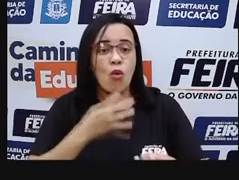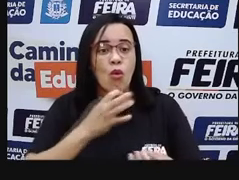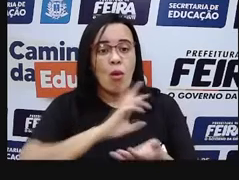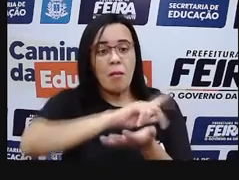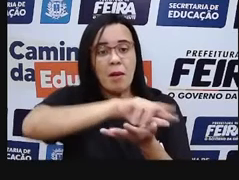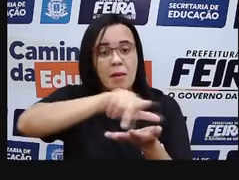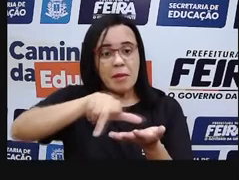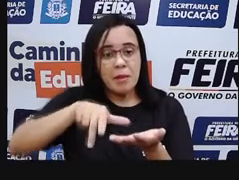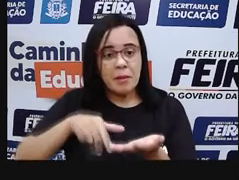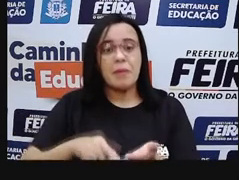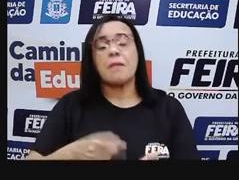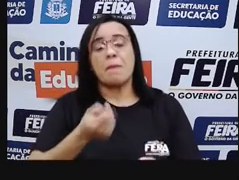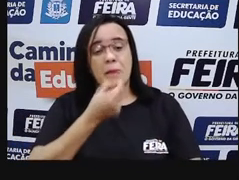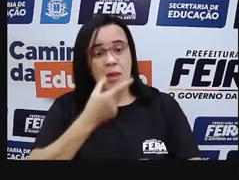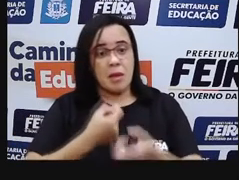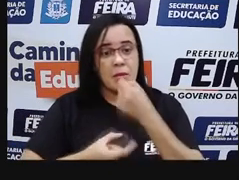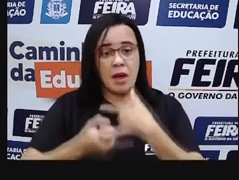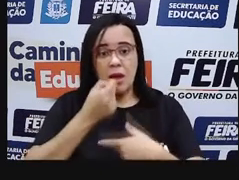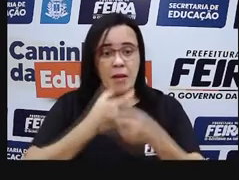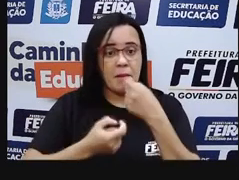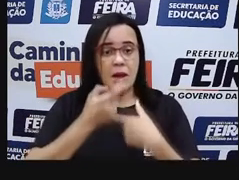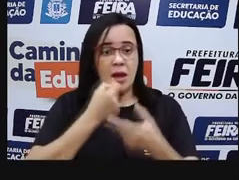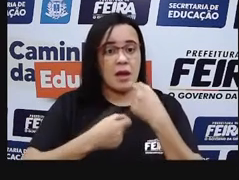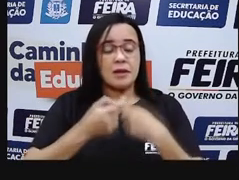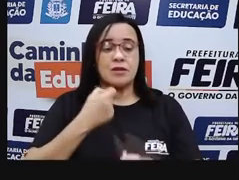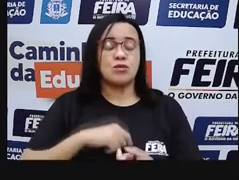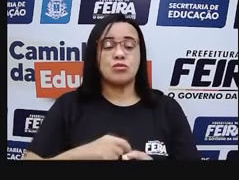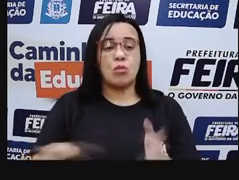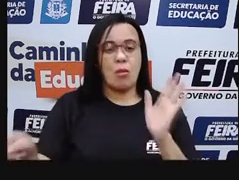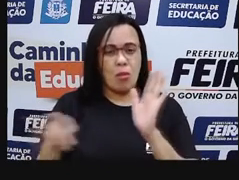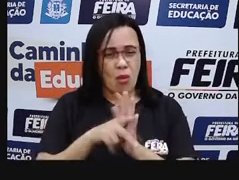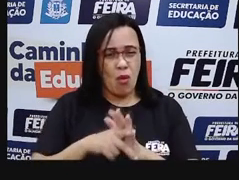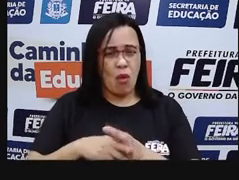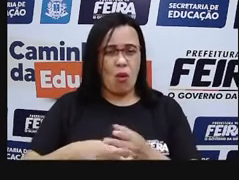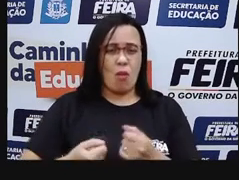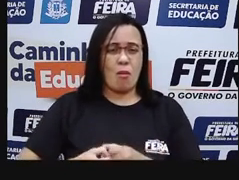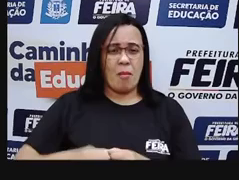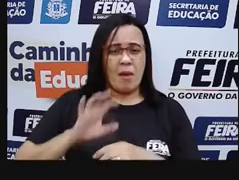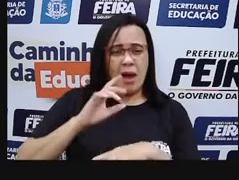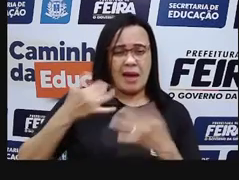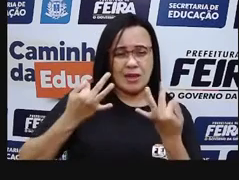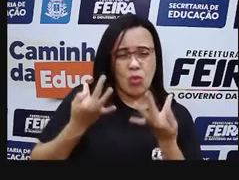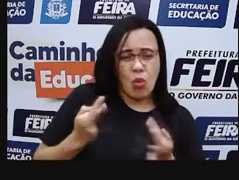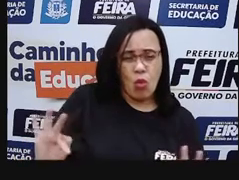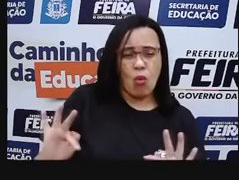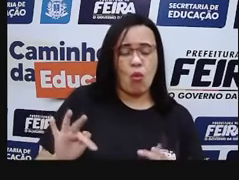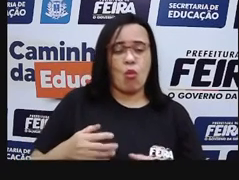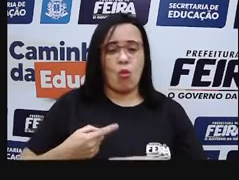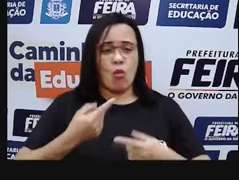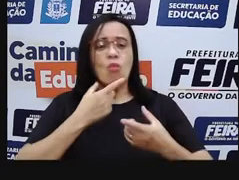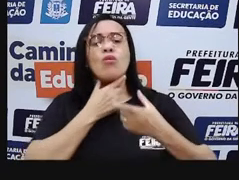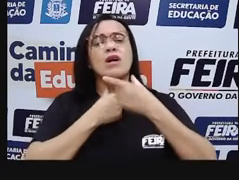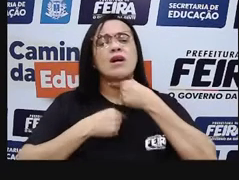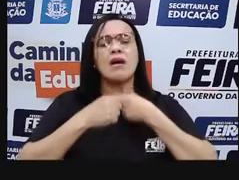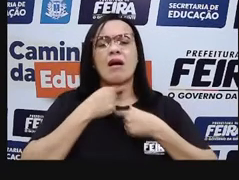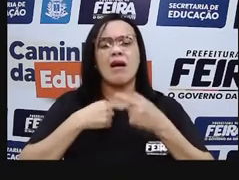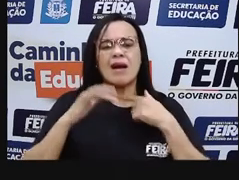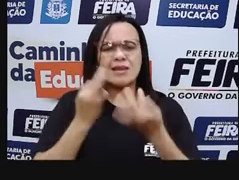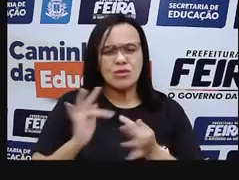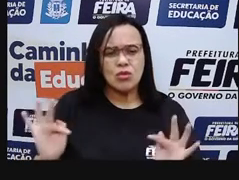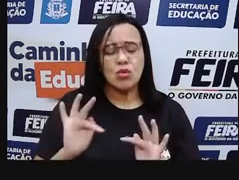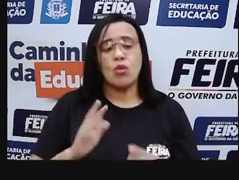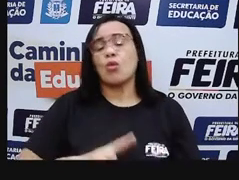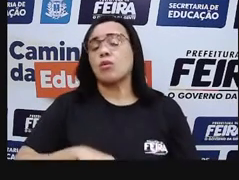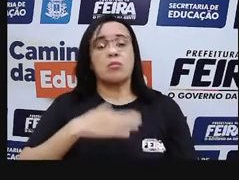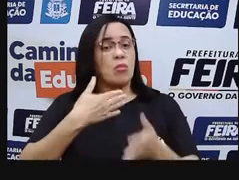é um remédio para garganta a penicilina né vão ser medicamente que vão ter